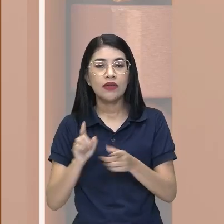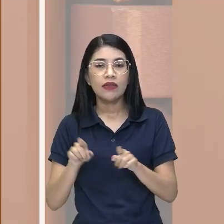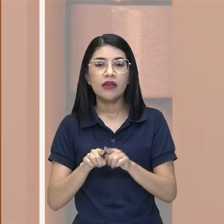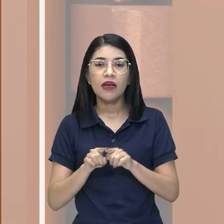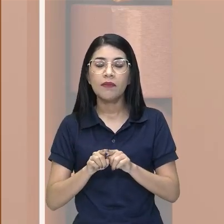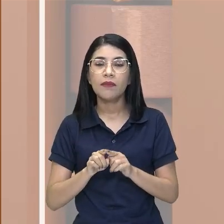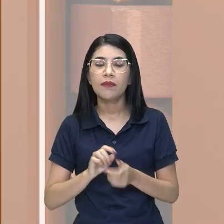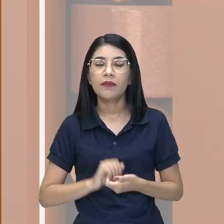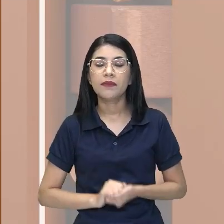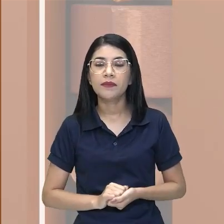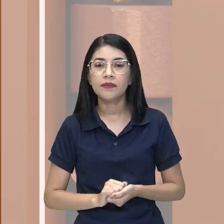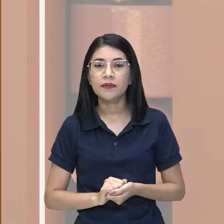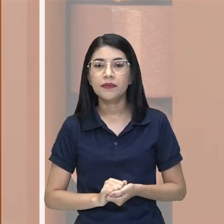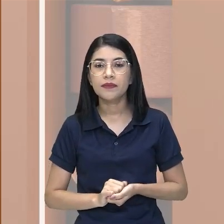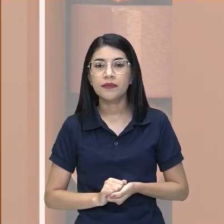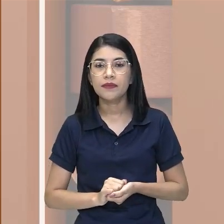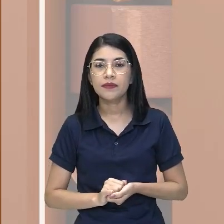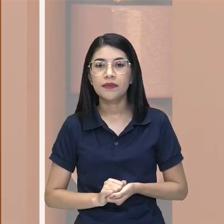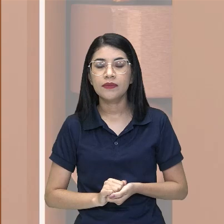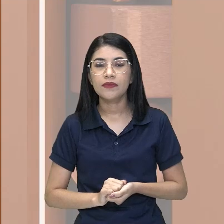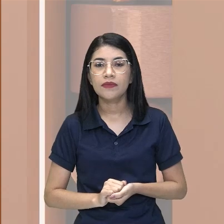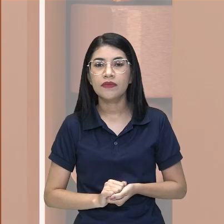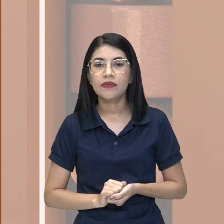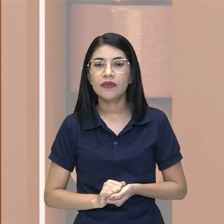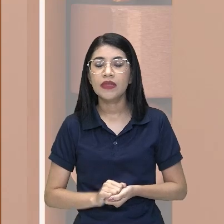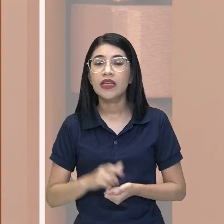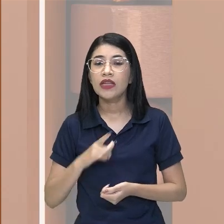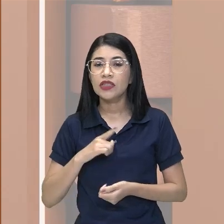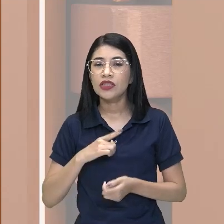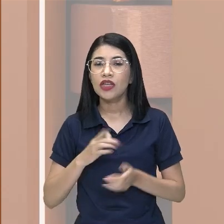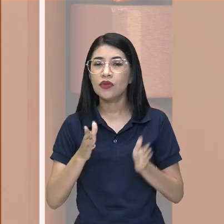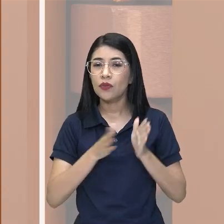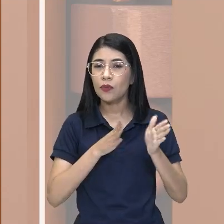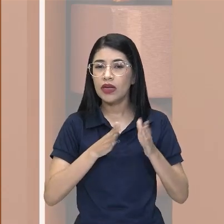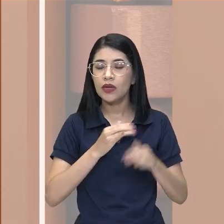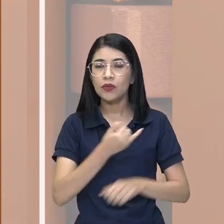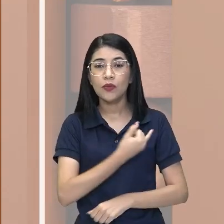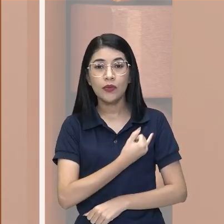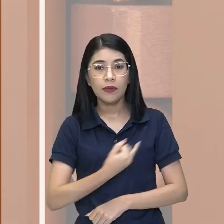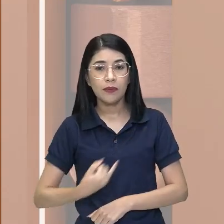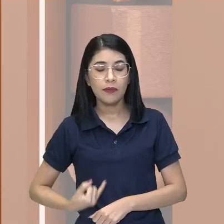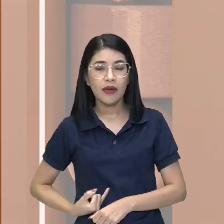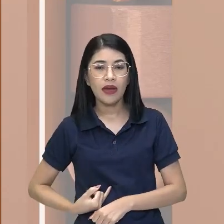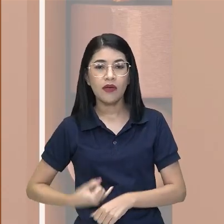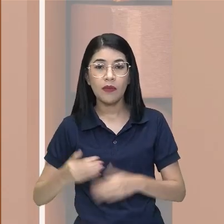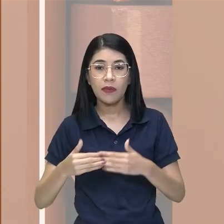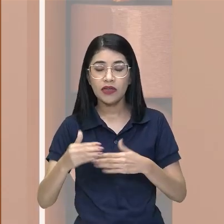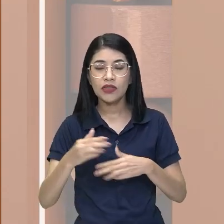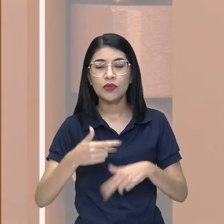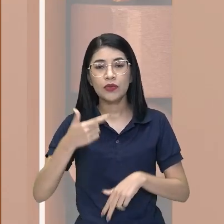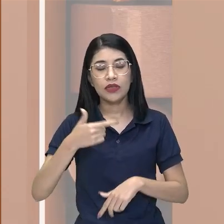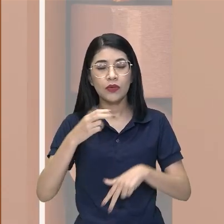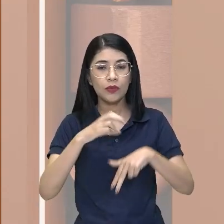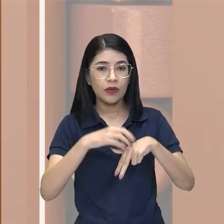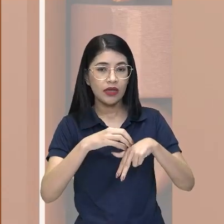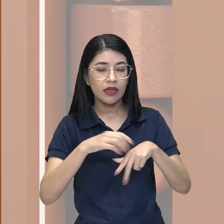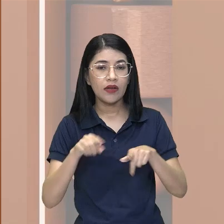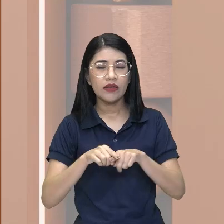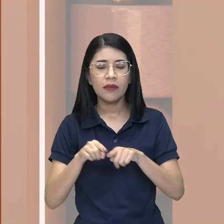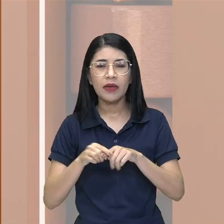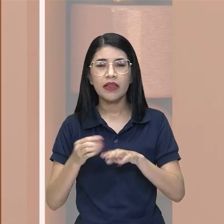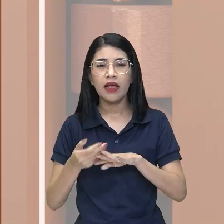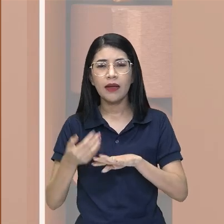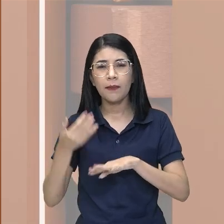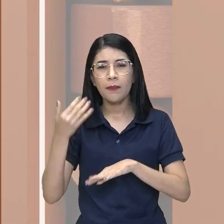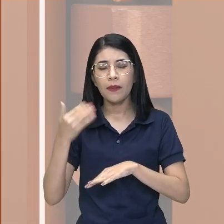nunca é demais reiterar, vai ser presente tanto no período imperial, ali no segundo reinado, como também nos primórdios